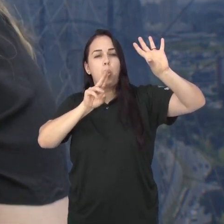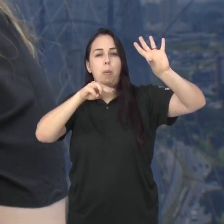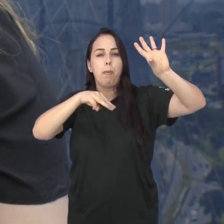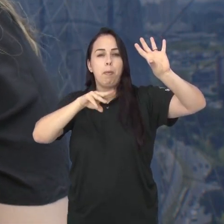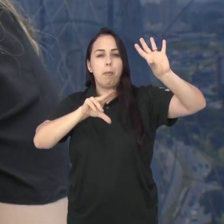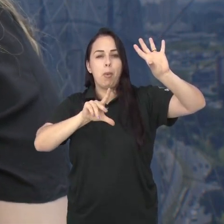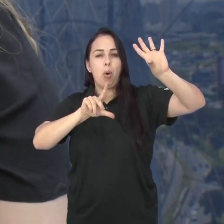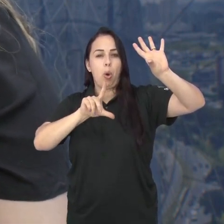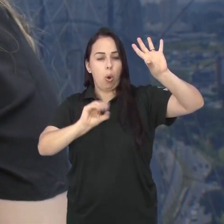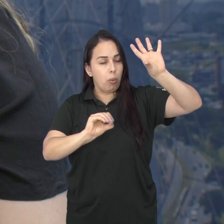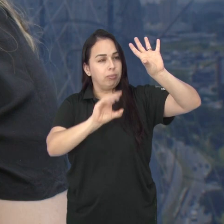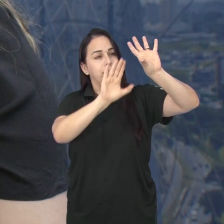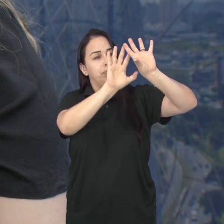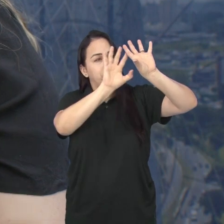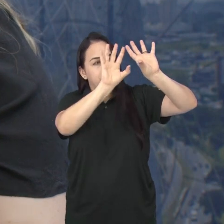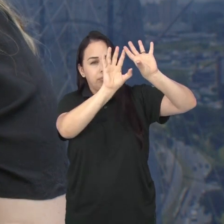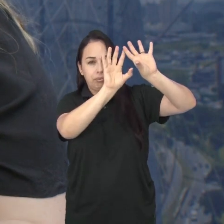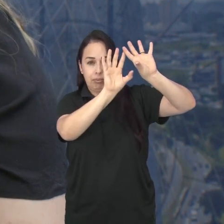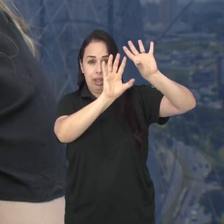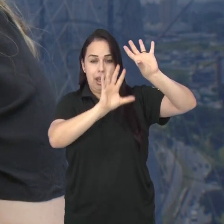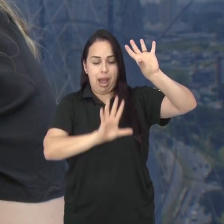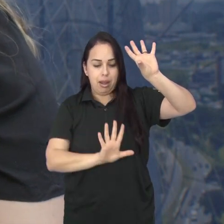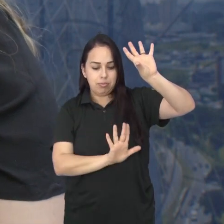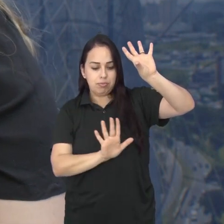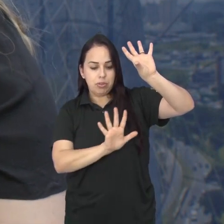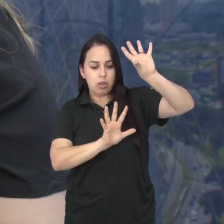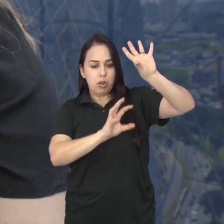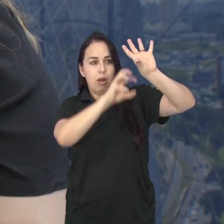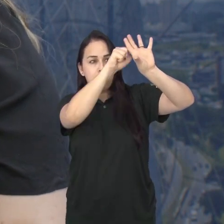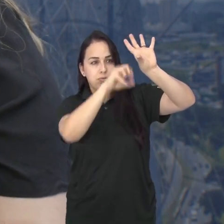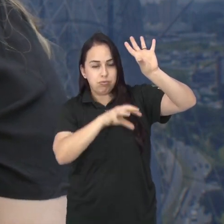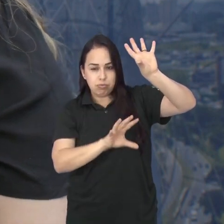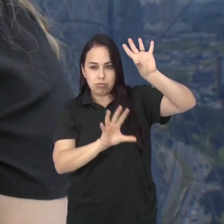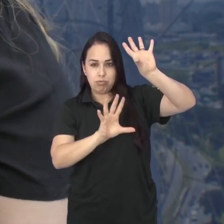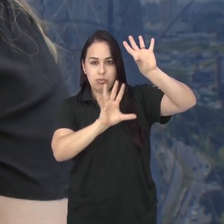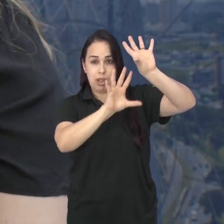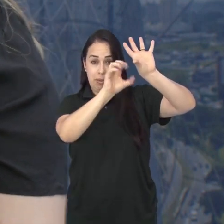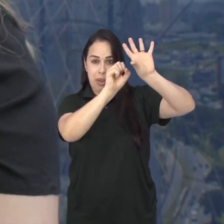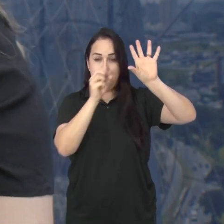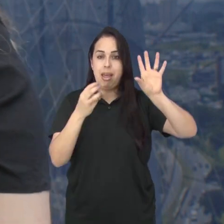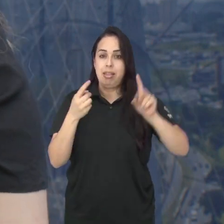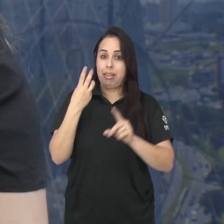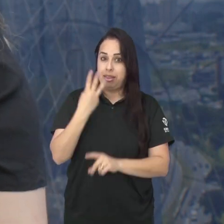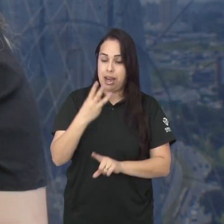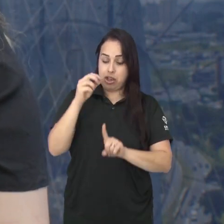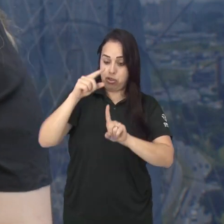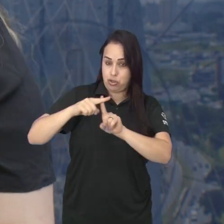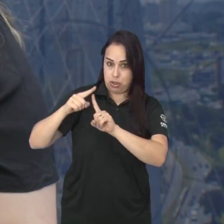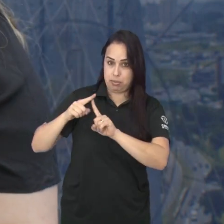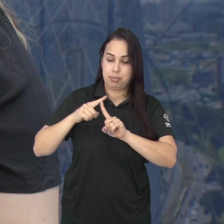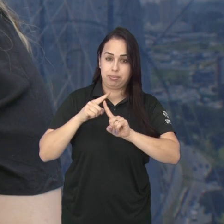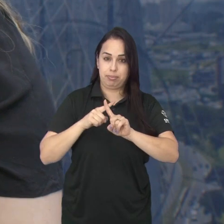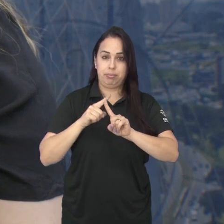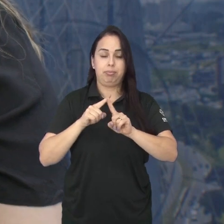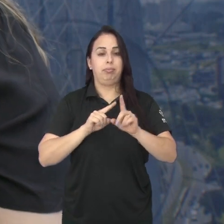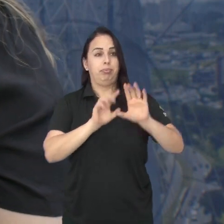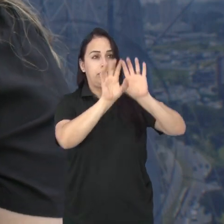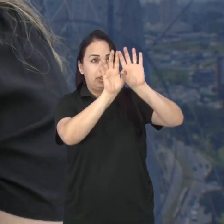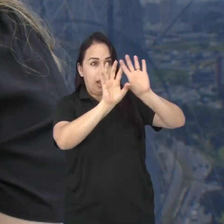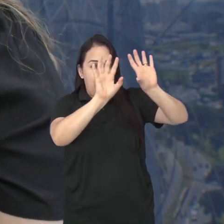cúmulos. Conforme ela vai se alimentando, ela passa por, basicamente, 3 fases, que a gente chama